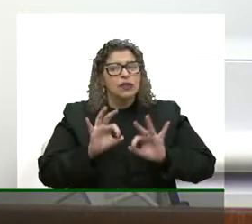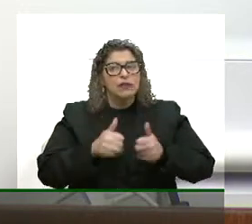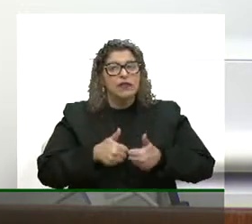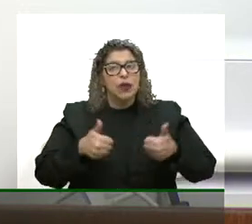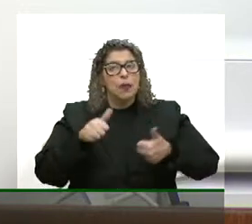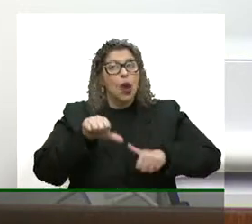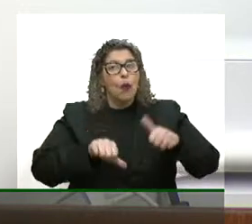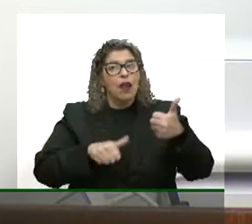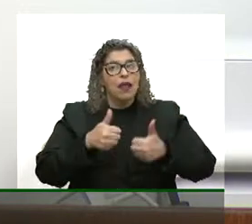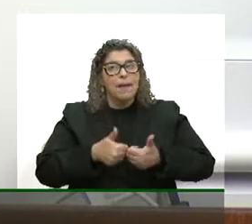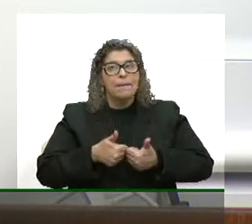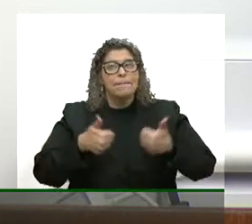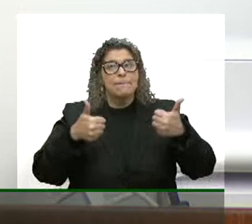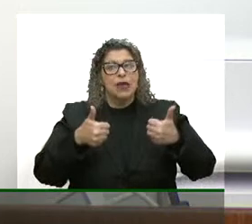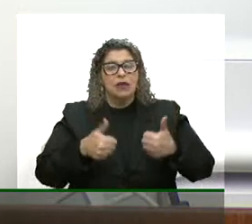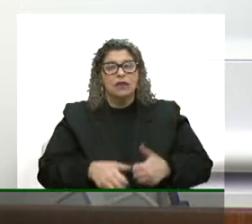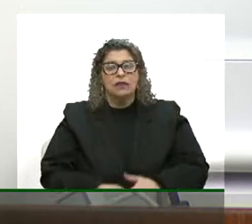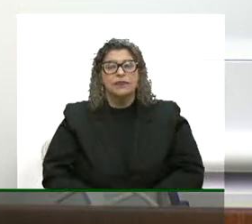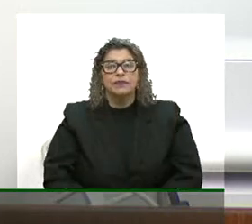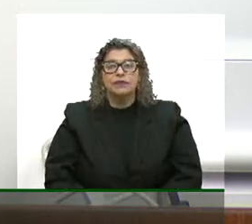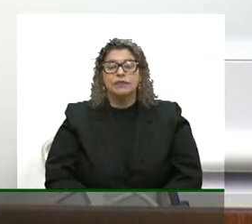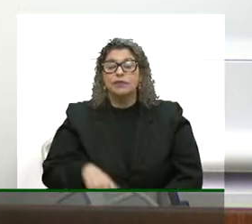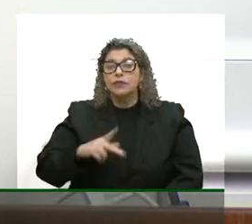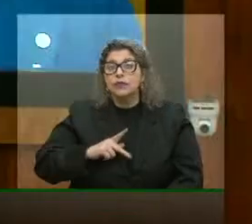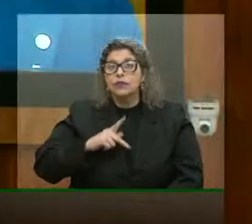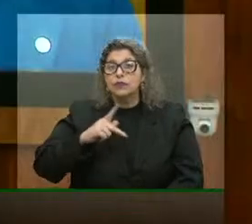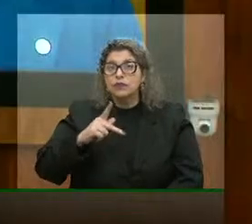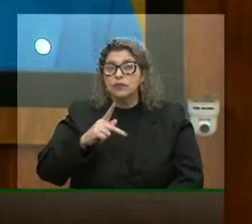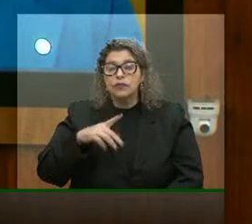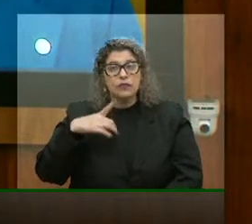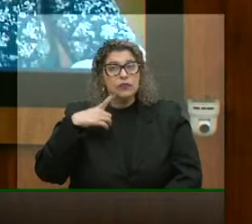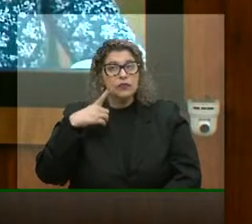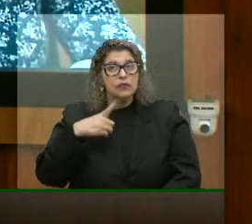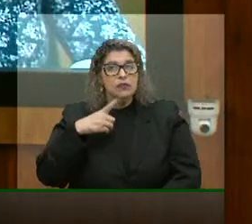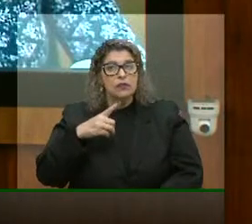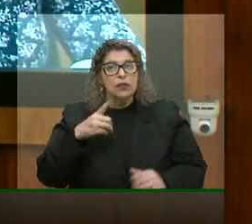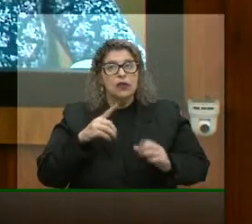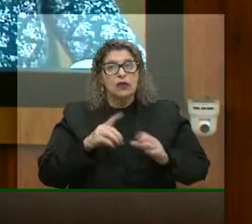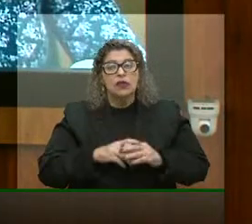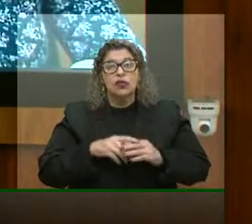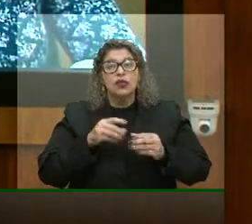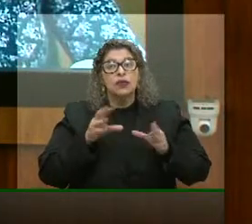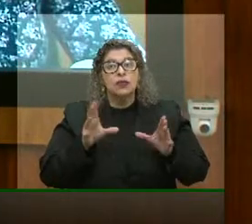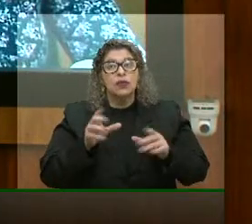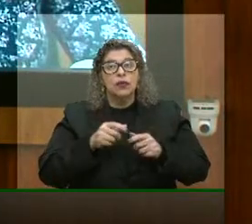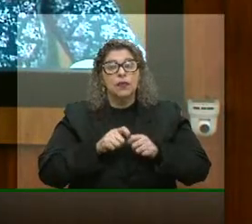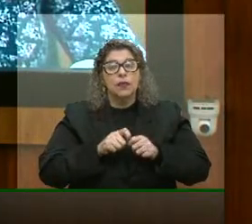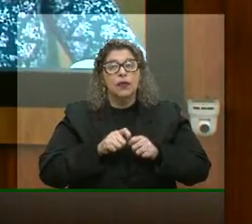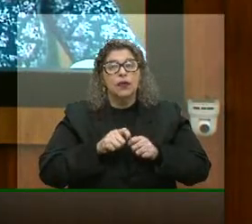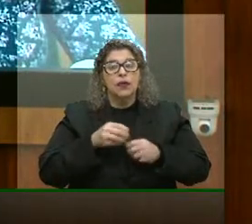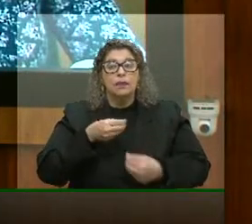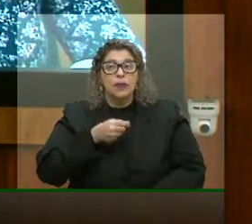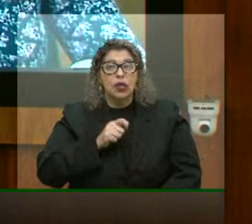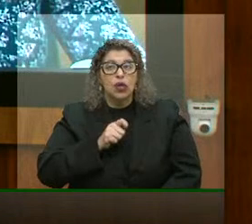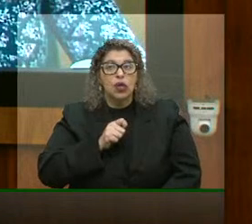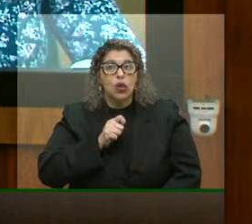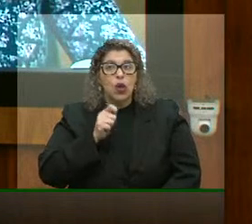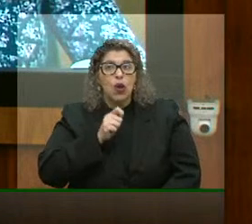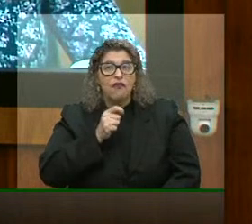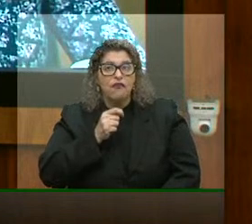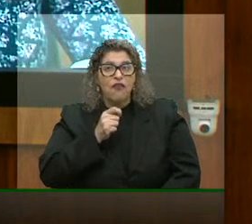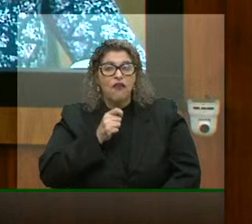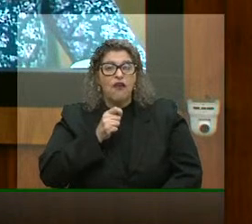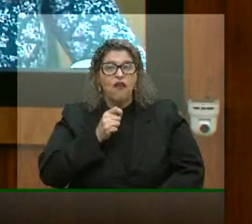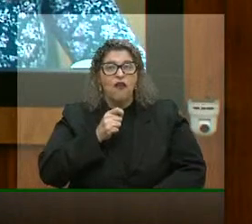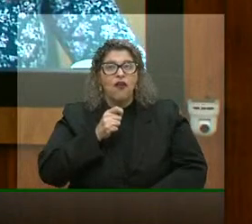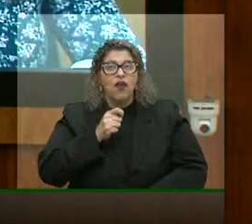qualidade melhor. Presidente, se os demais microfones estão fechados, a gente lhe ouve bem. Agora, se abrir outros, dá